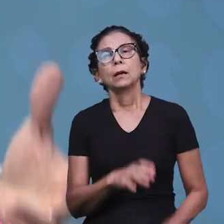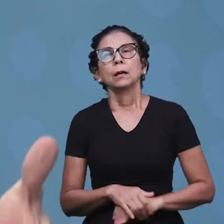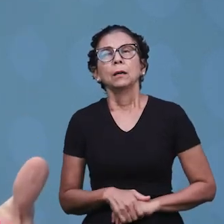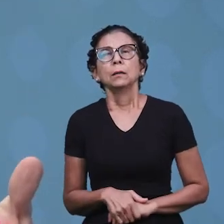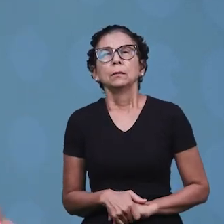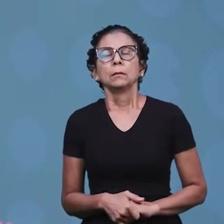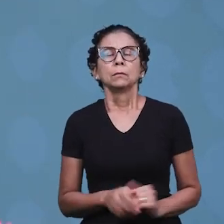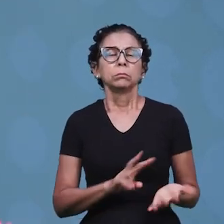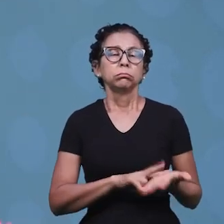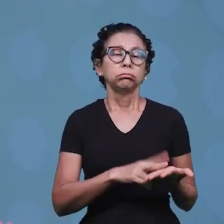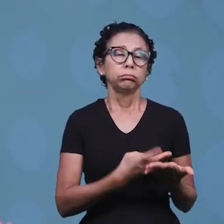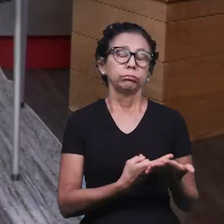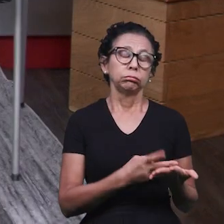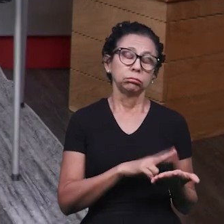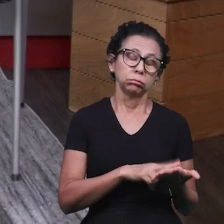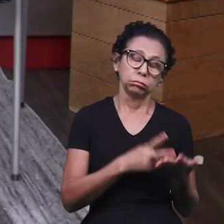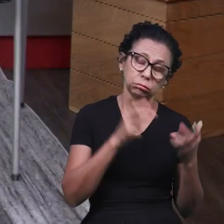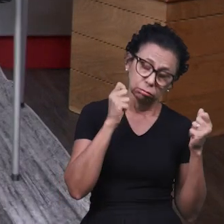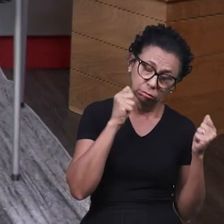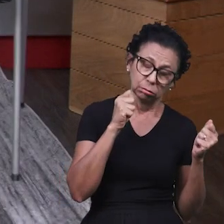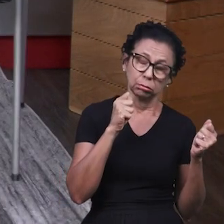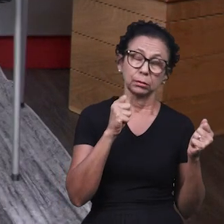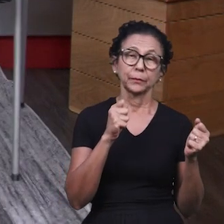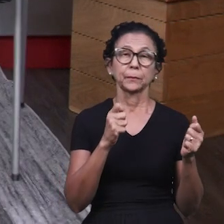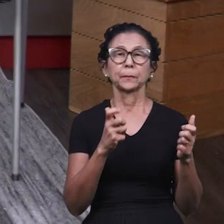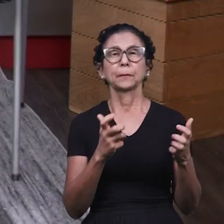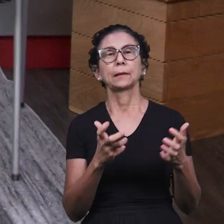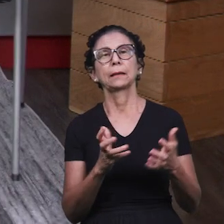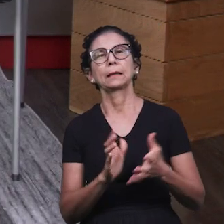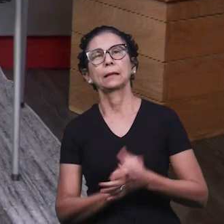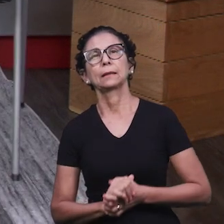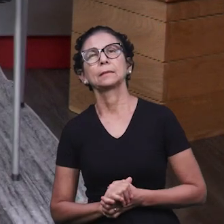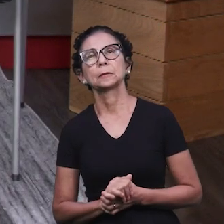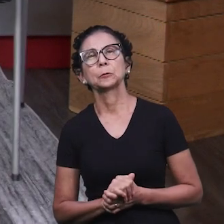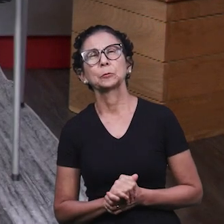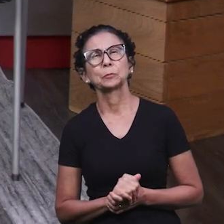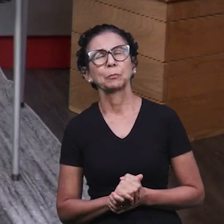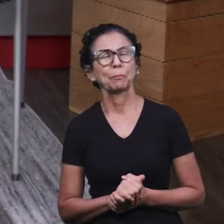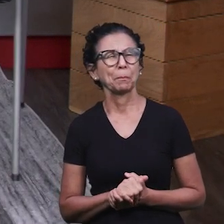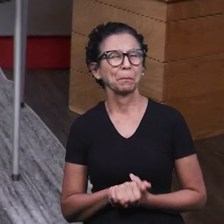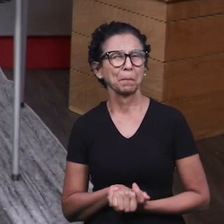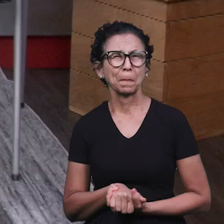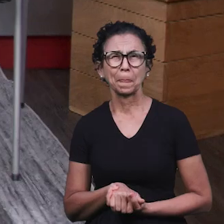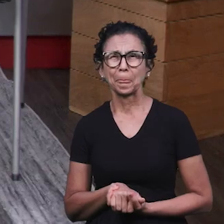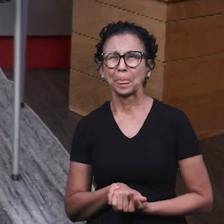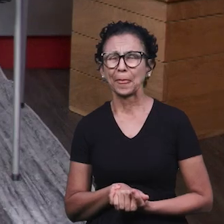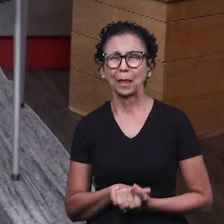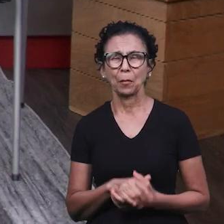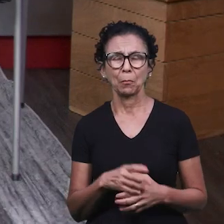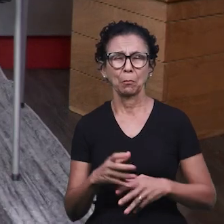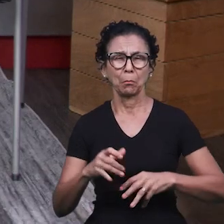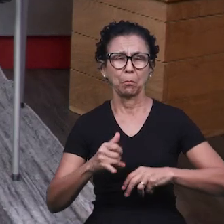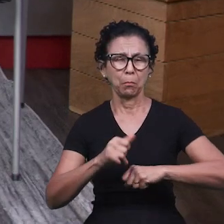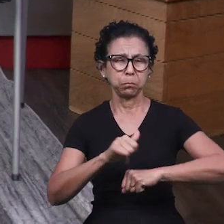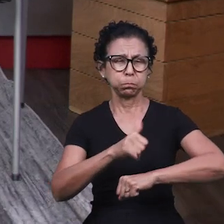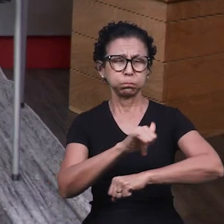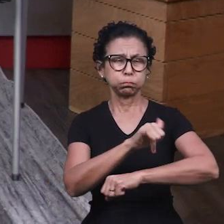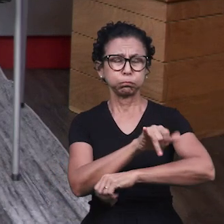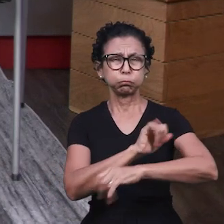distúrbios do sono, piora na composição corporal, ganho de gordura, né,